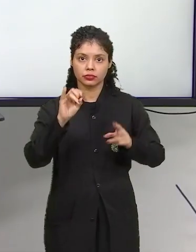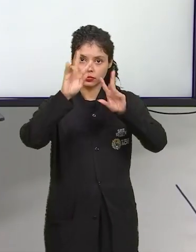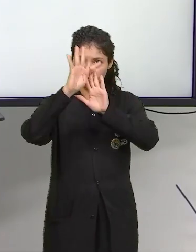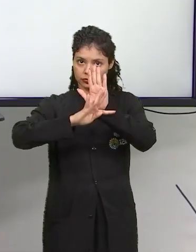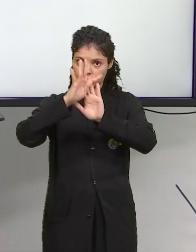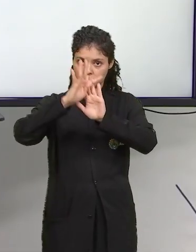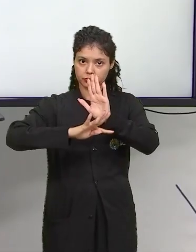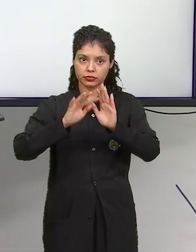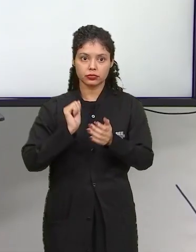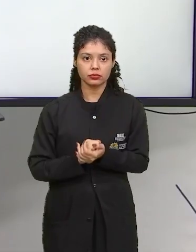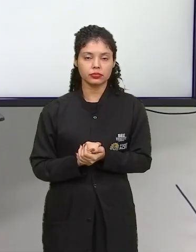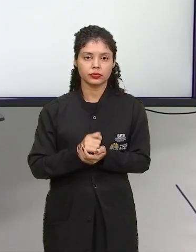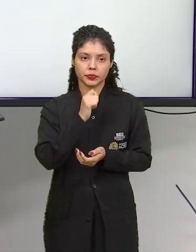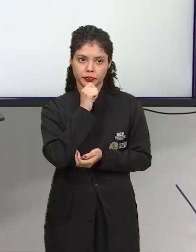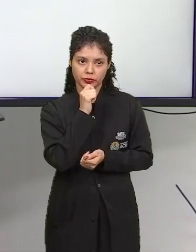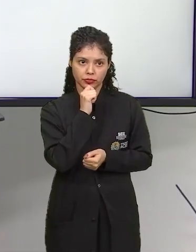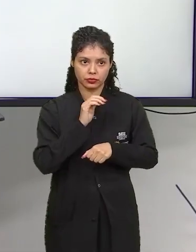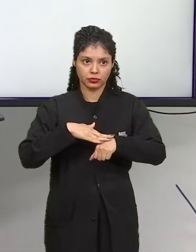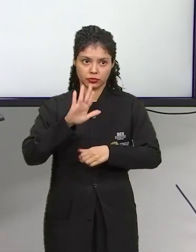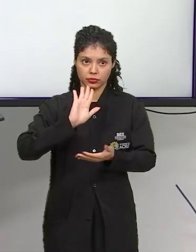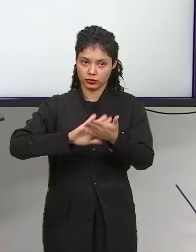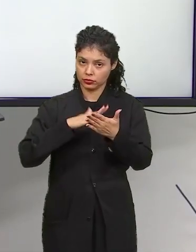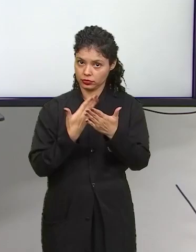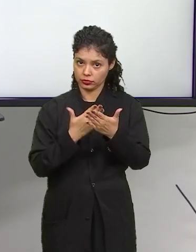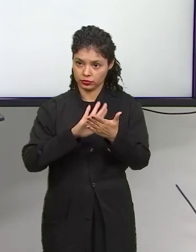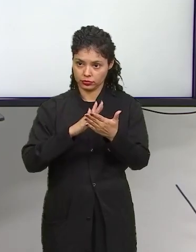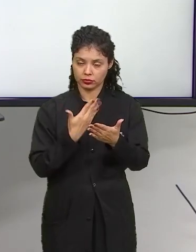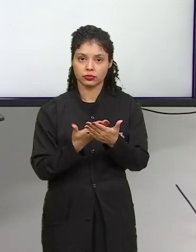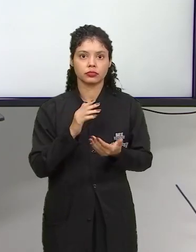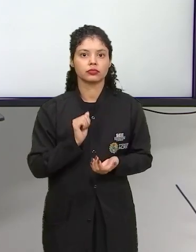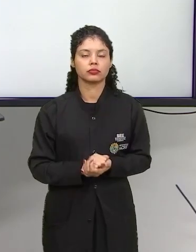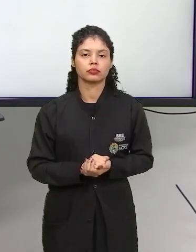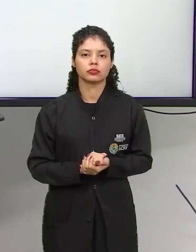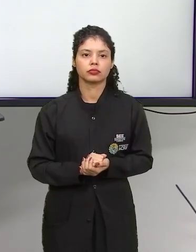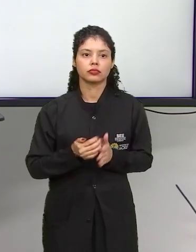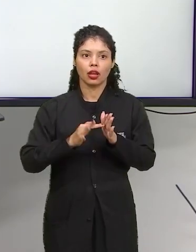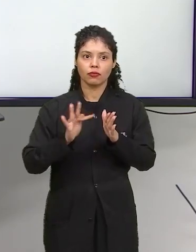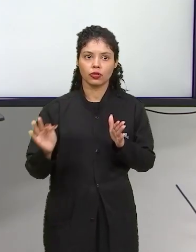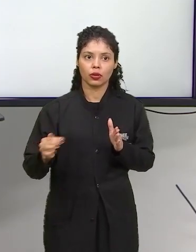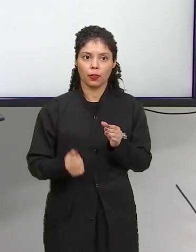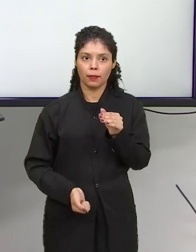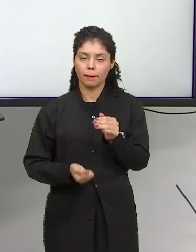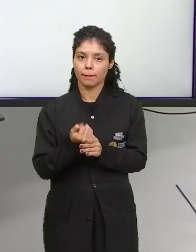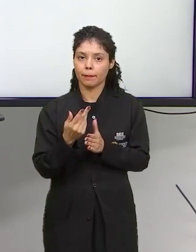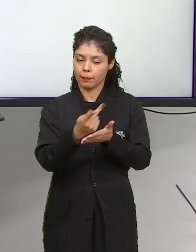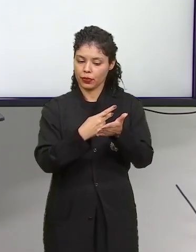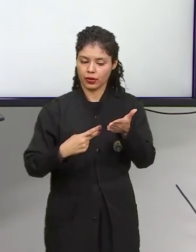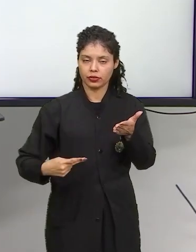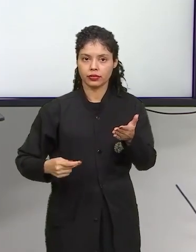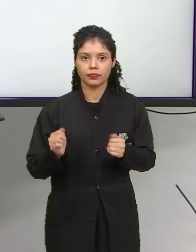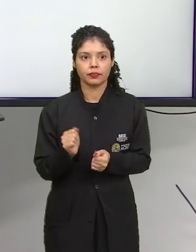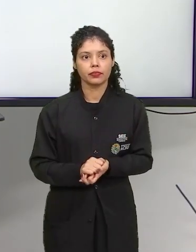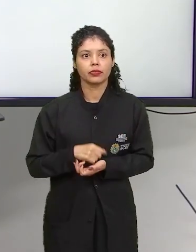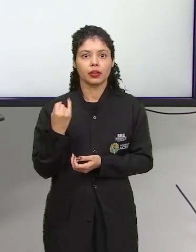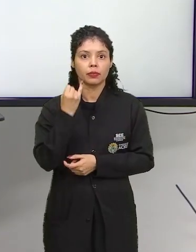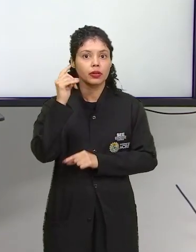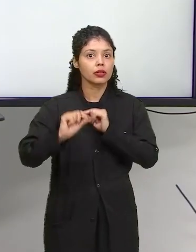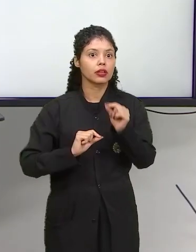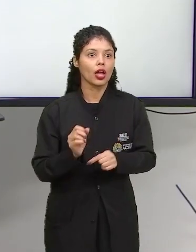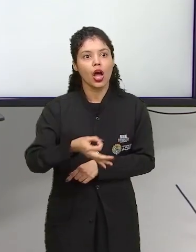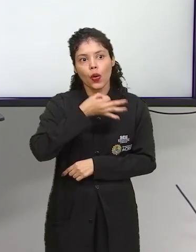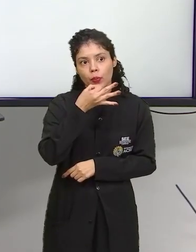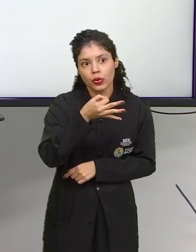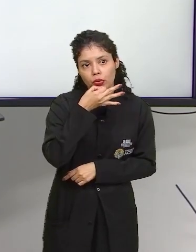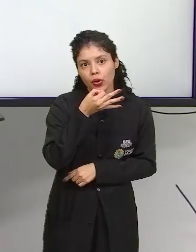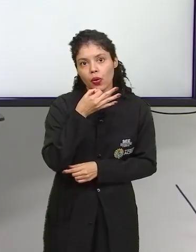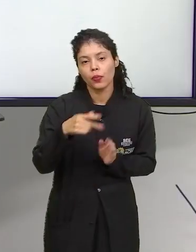texto importa mais interpretar, é função poética. Se um texto importa mais a